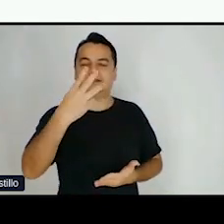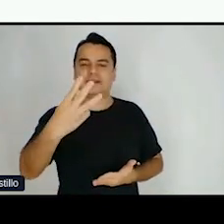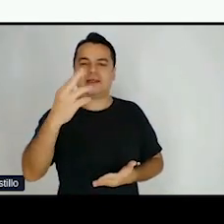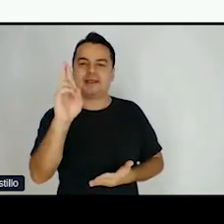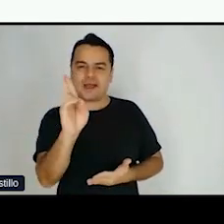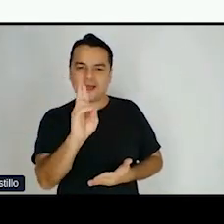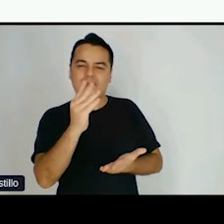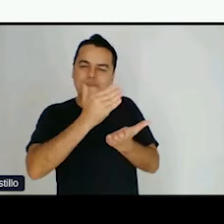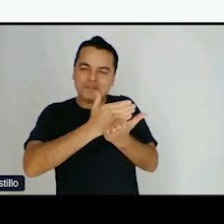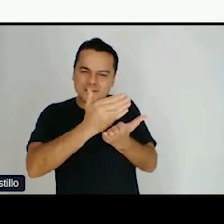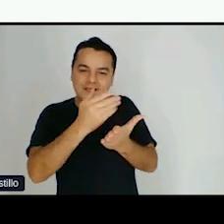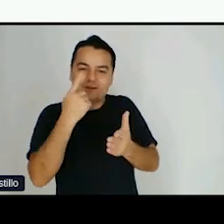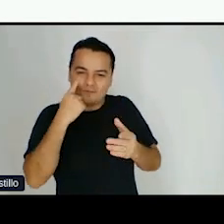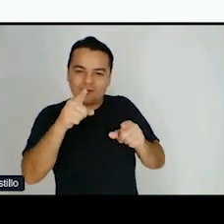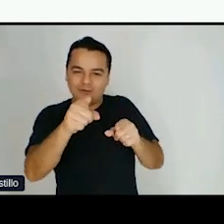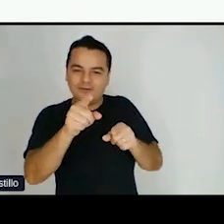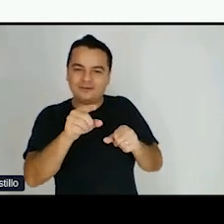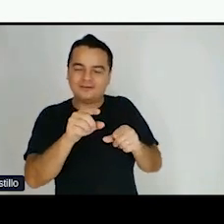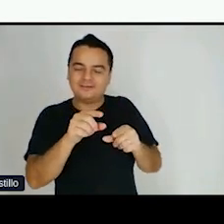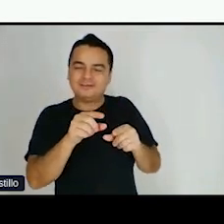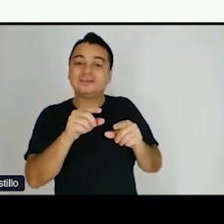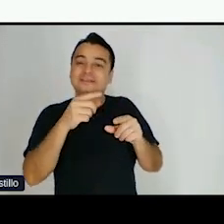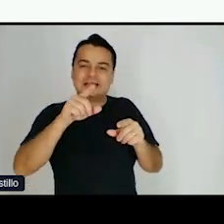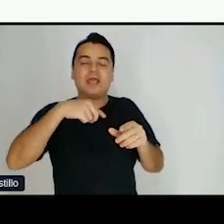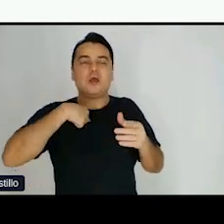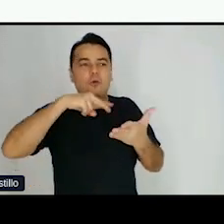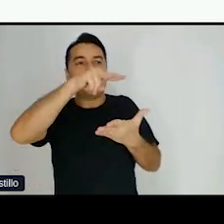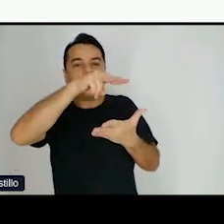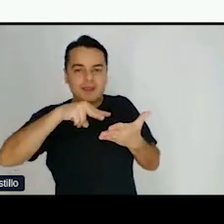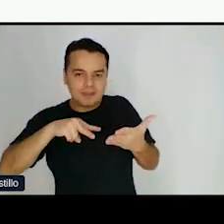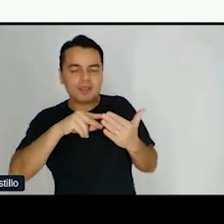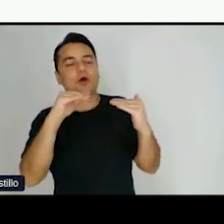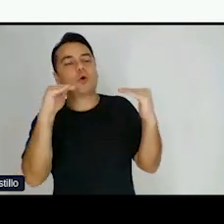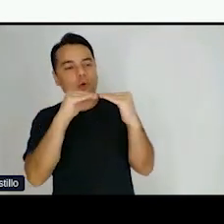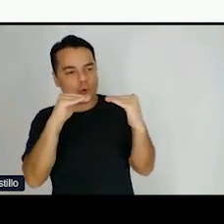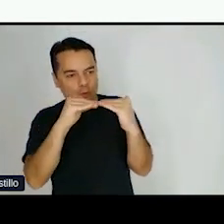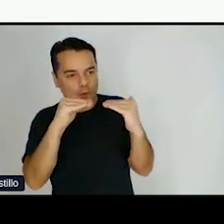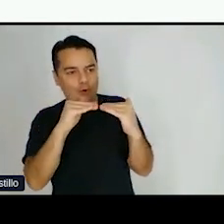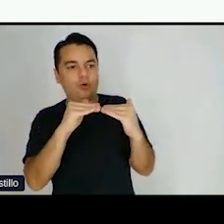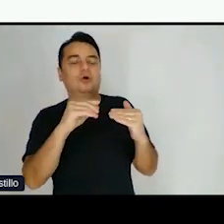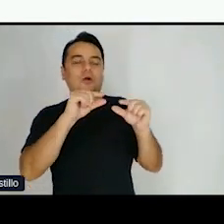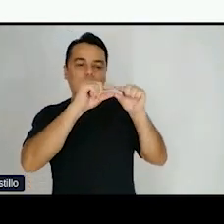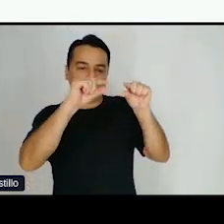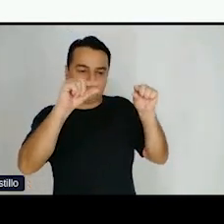R$483. Declaro que li e concordo com os termos e condições de botão